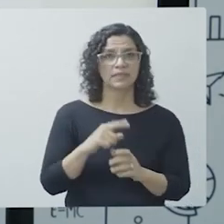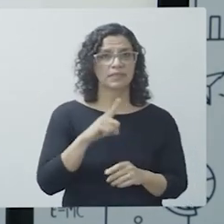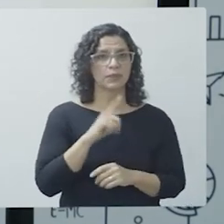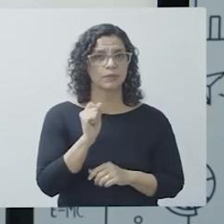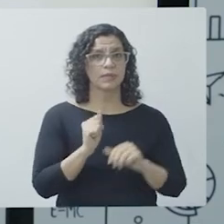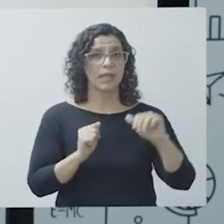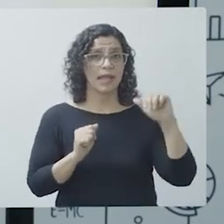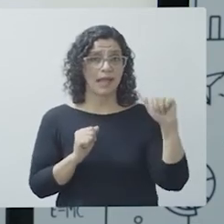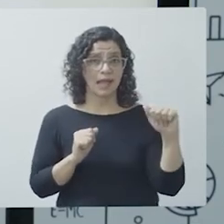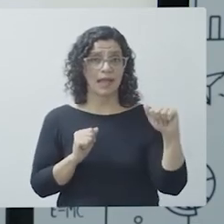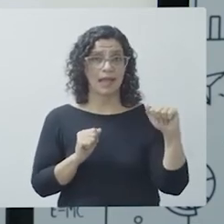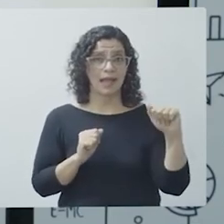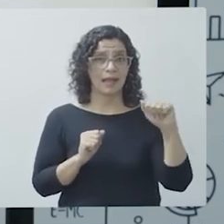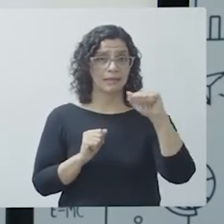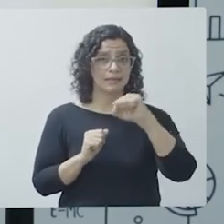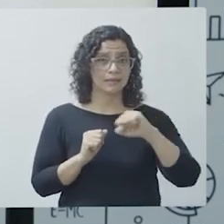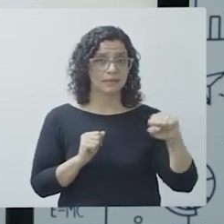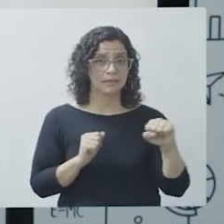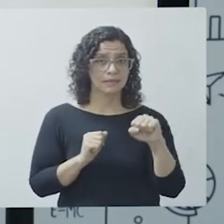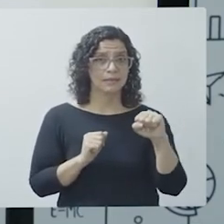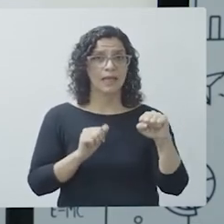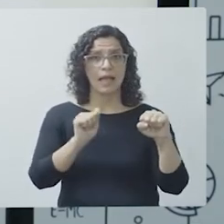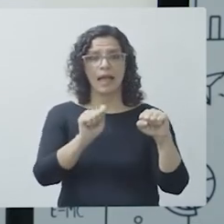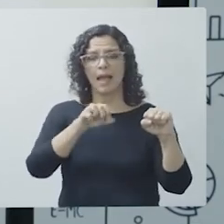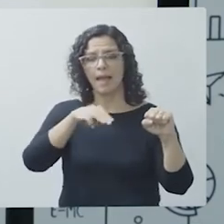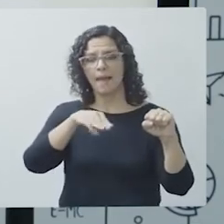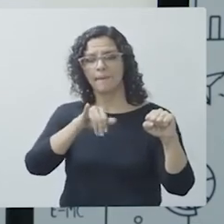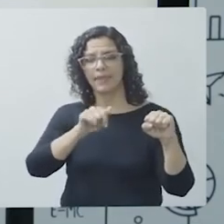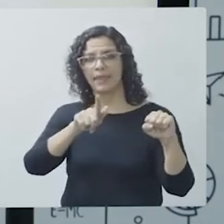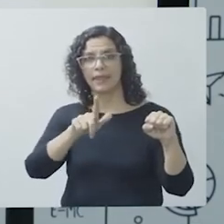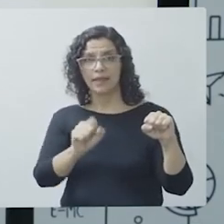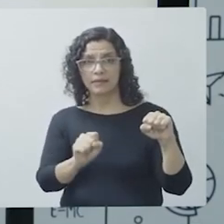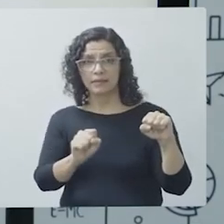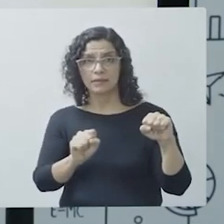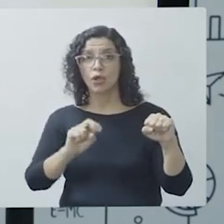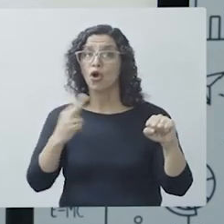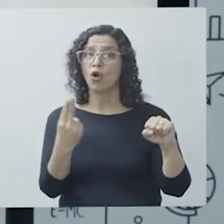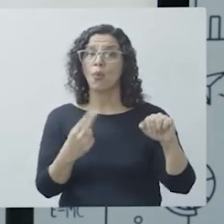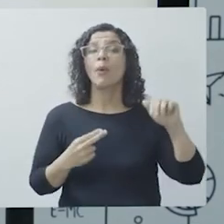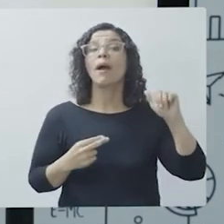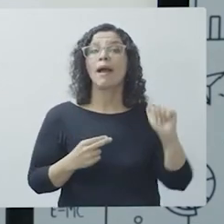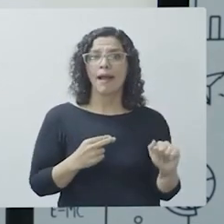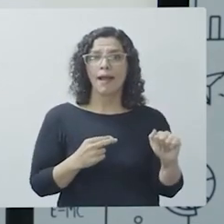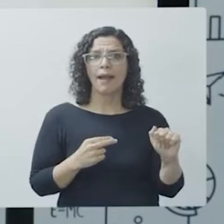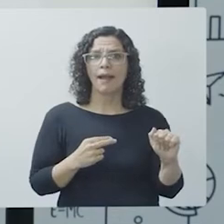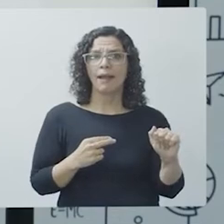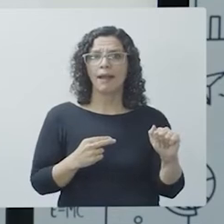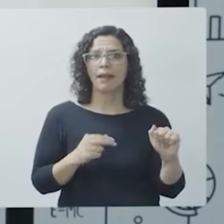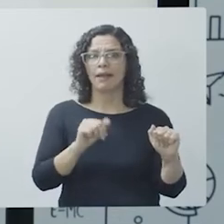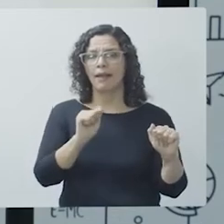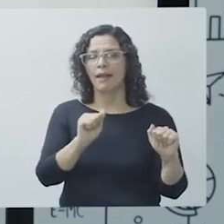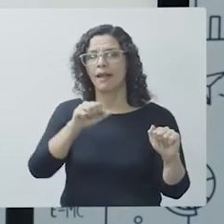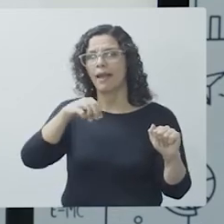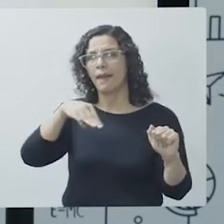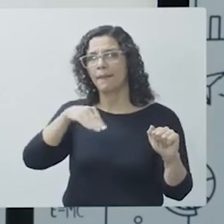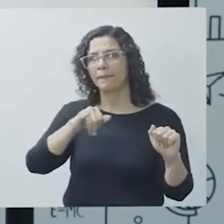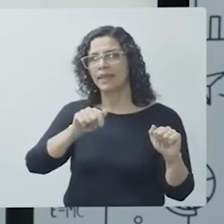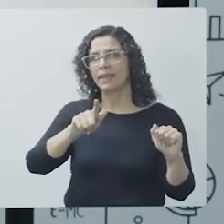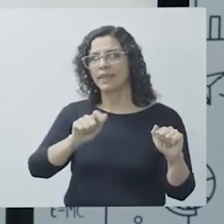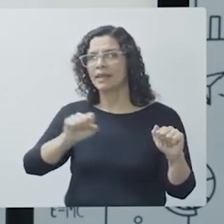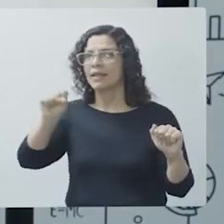Nós falamos então as amigas ou